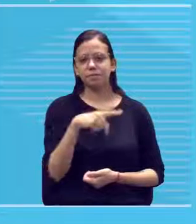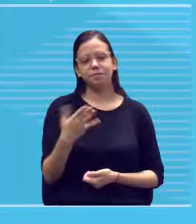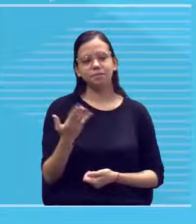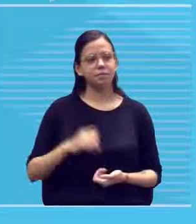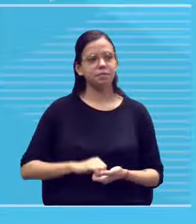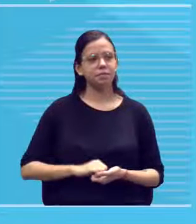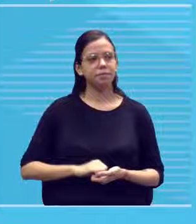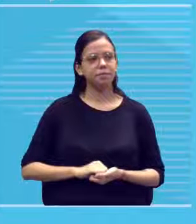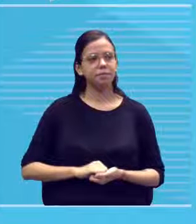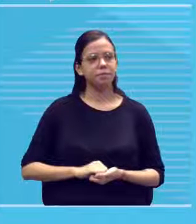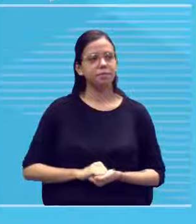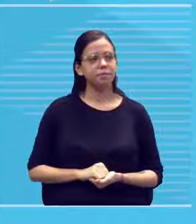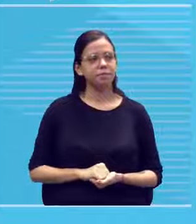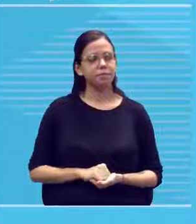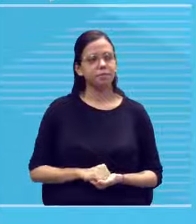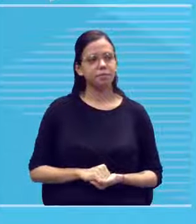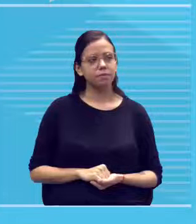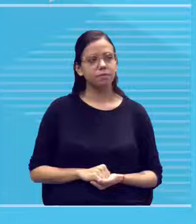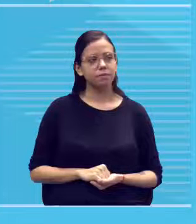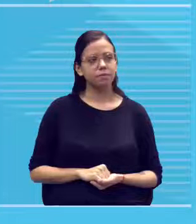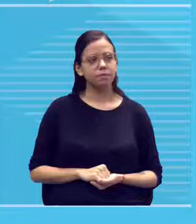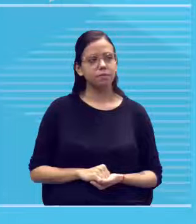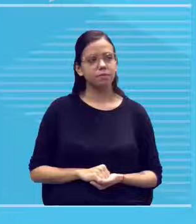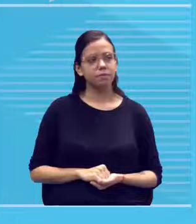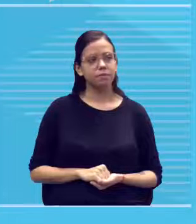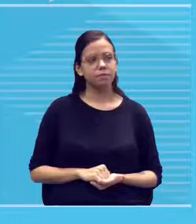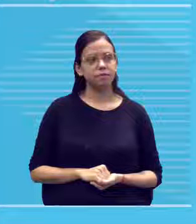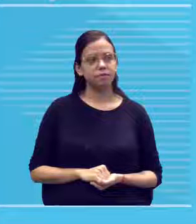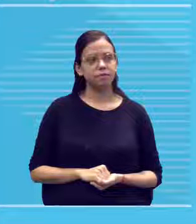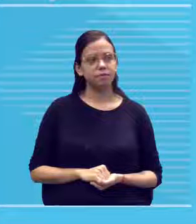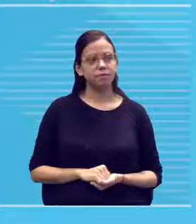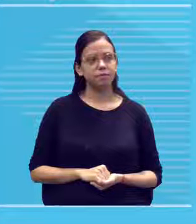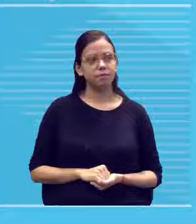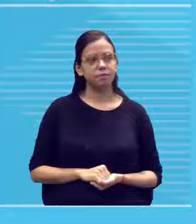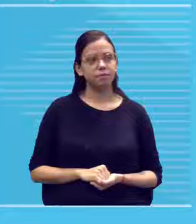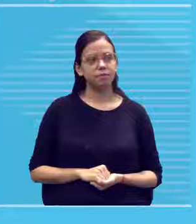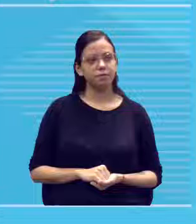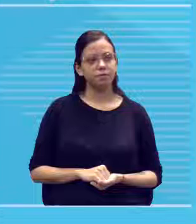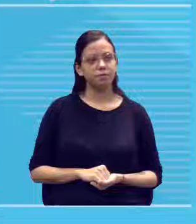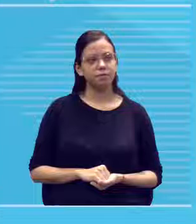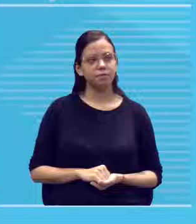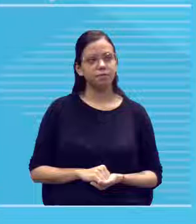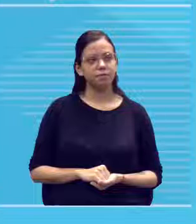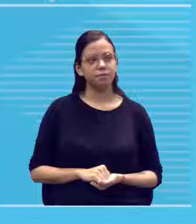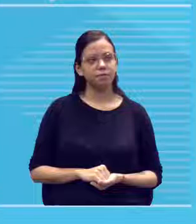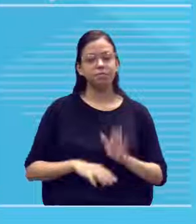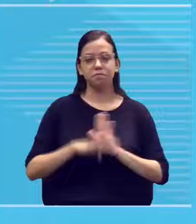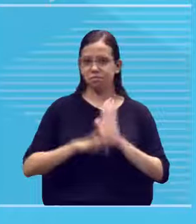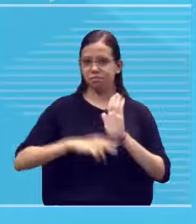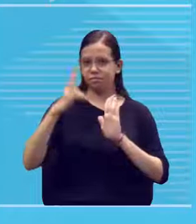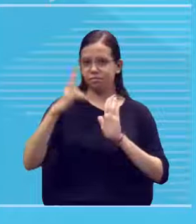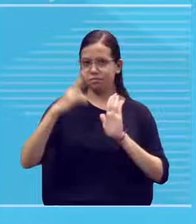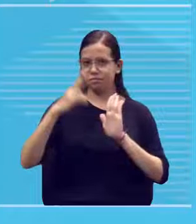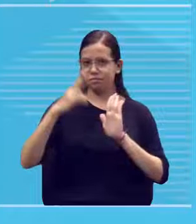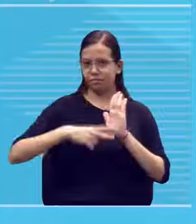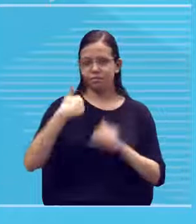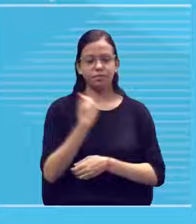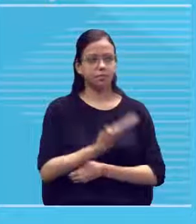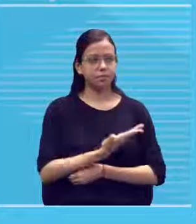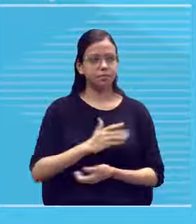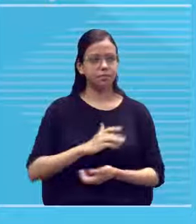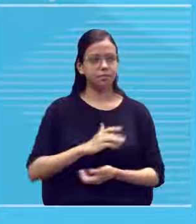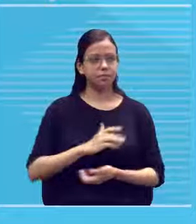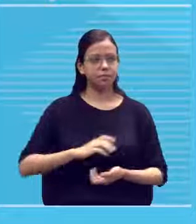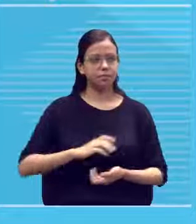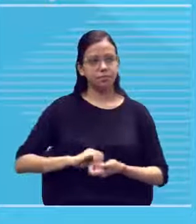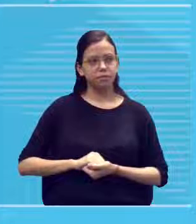vamos lá vamos fazer a próxima com a vassoura a vassoura de uma bruxa é uma das mais